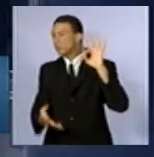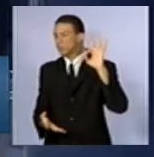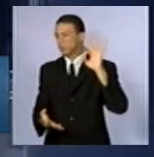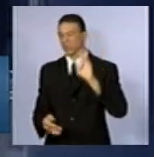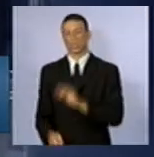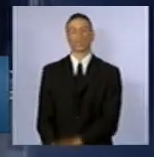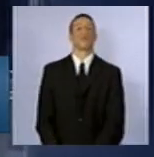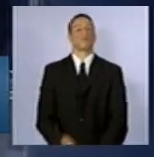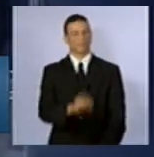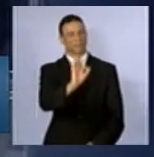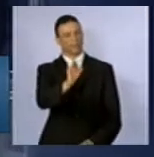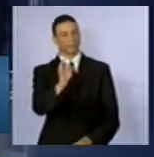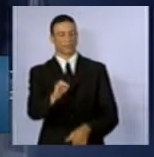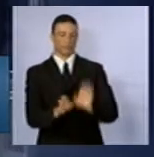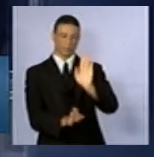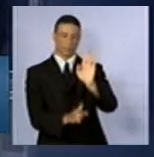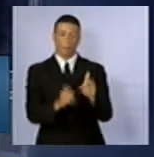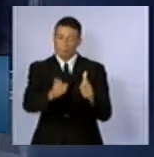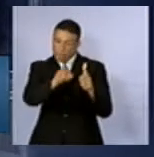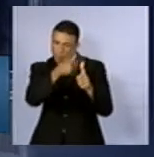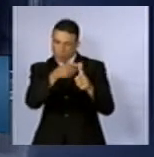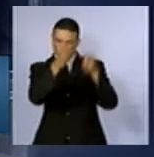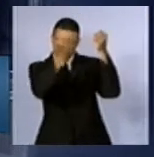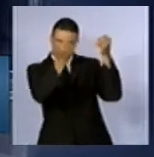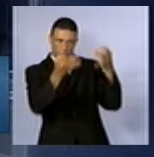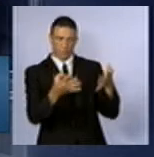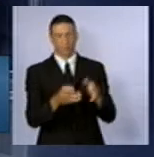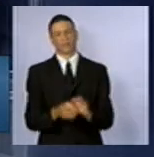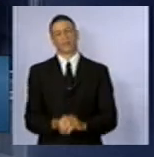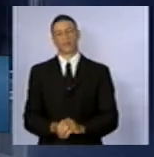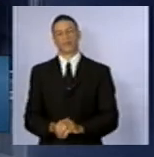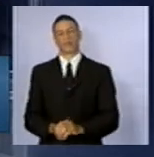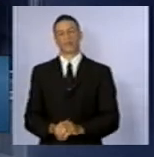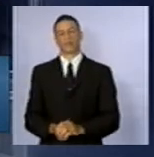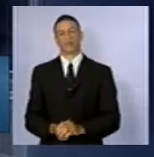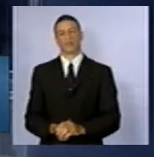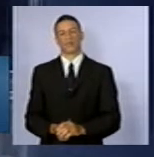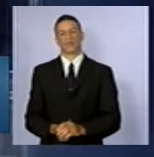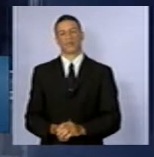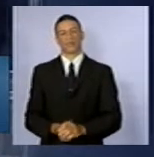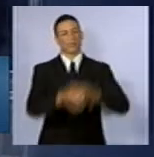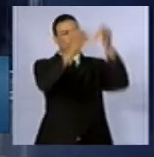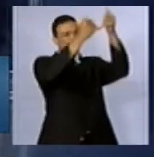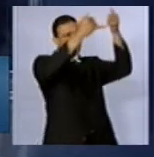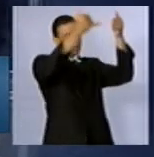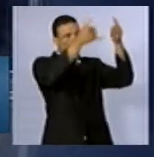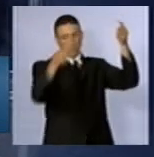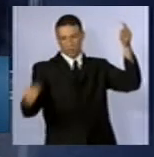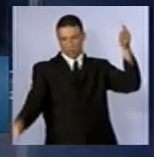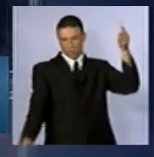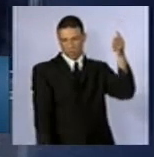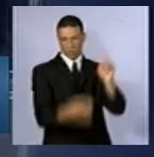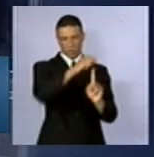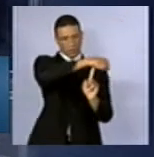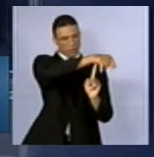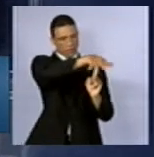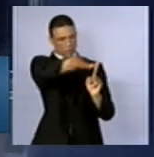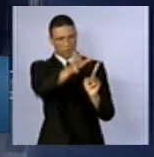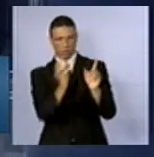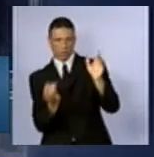Eh Primeira coisa eu diria o seguinte que eh para uma nova linha de transmissão que vai ser